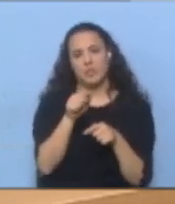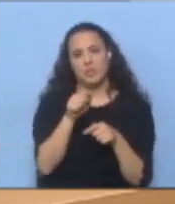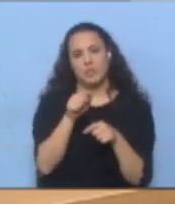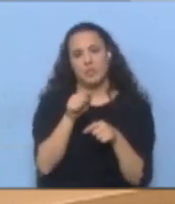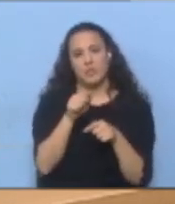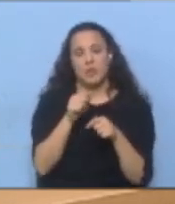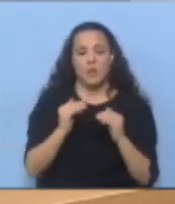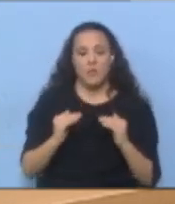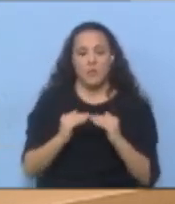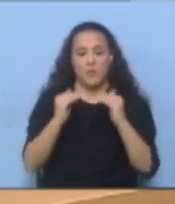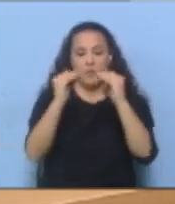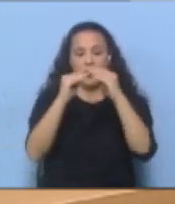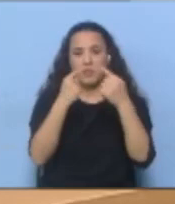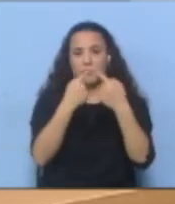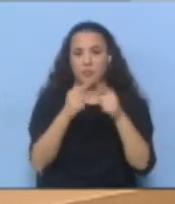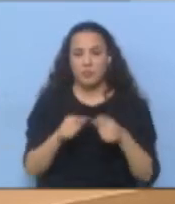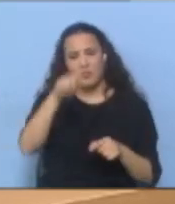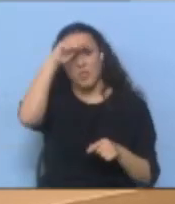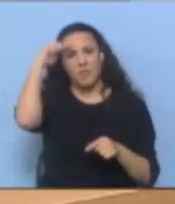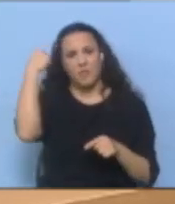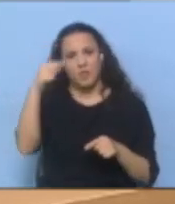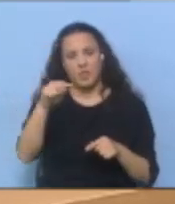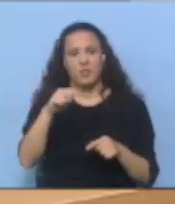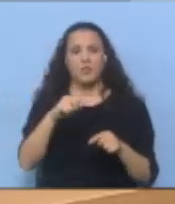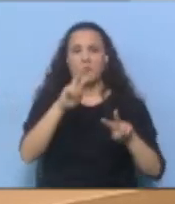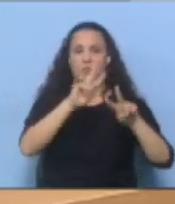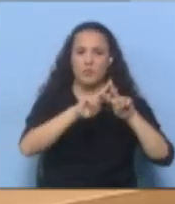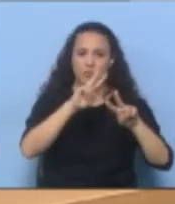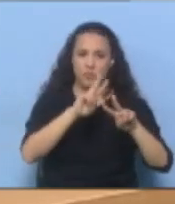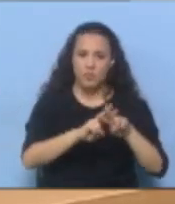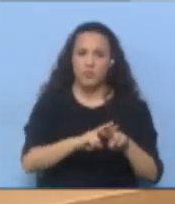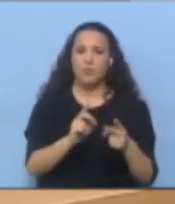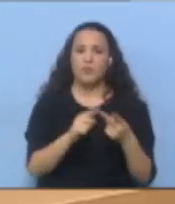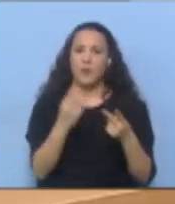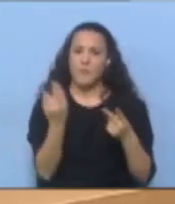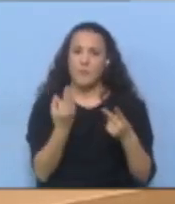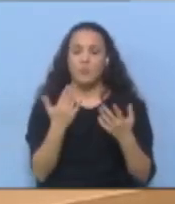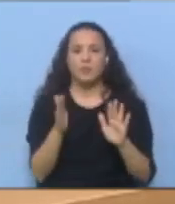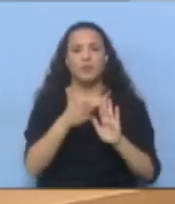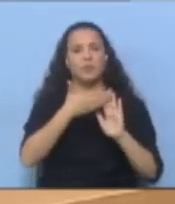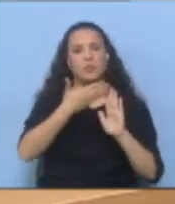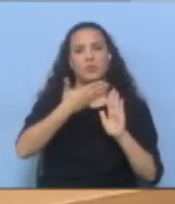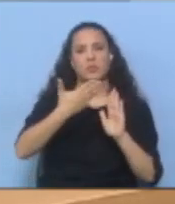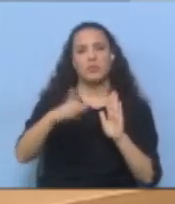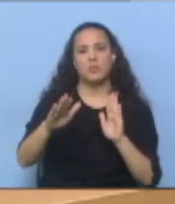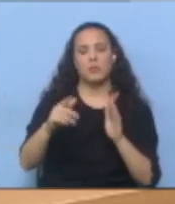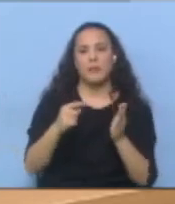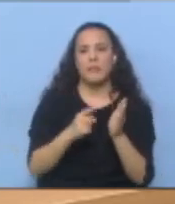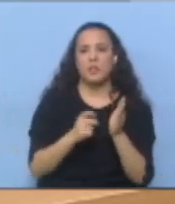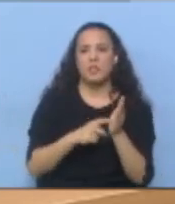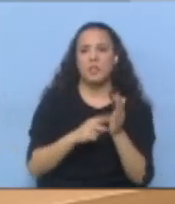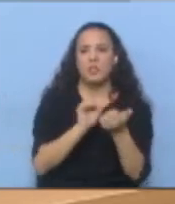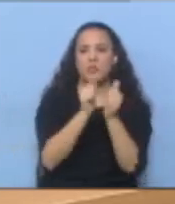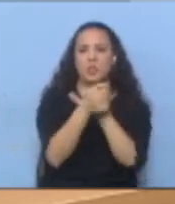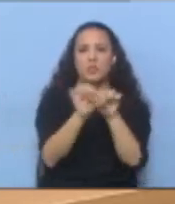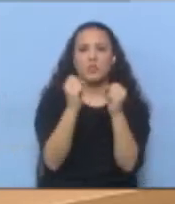fases muito difíceis da sua vida, foi preso, mas o curioso é que quando saiu, viu a necessidade de transformar a sociedade